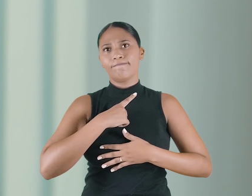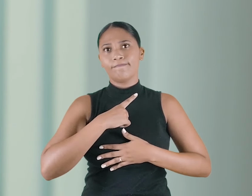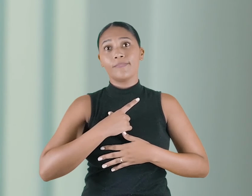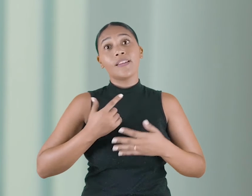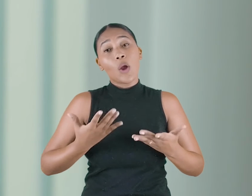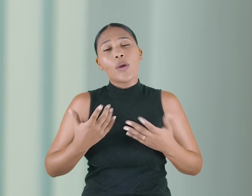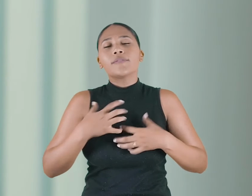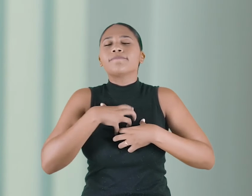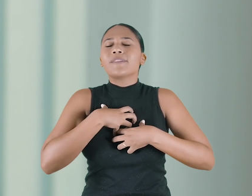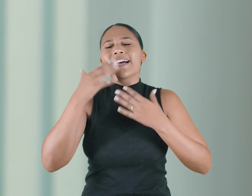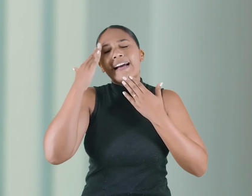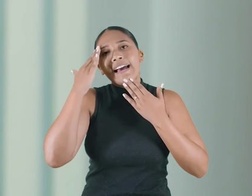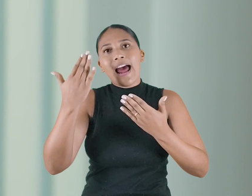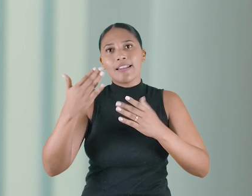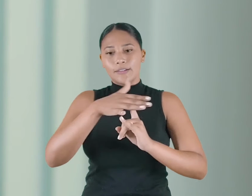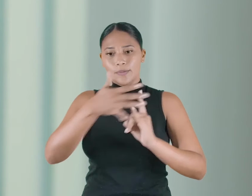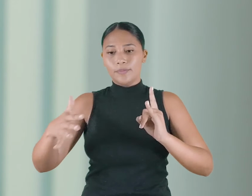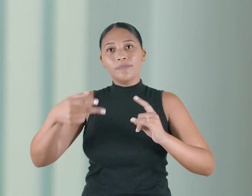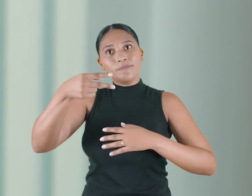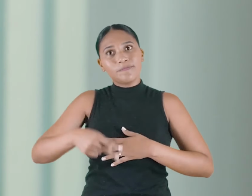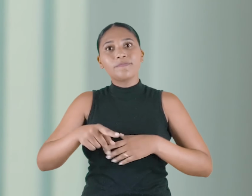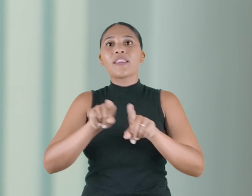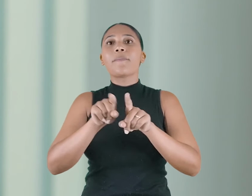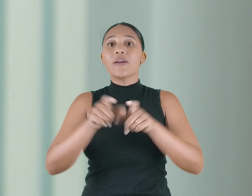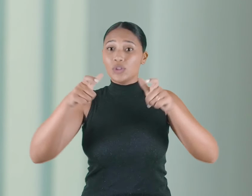identidade. Então eu estou muito grata ao museu,